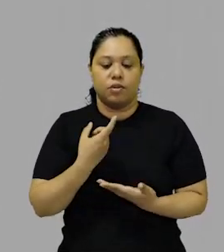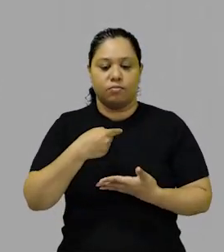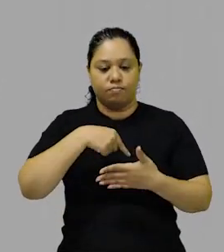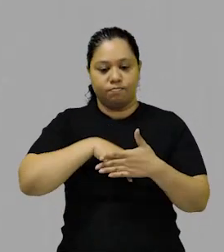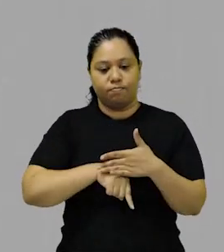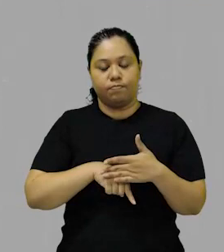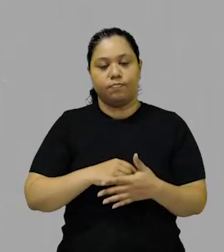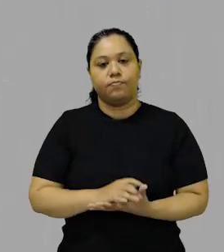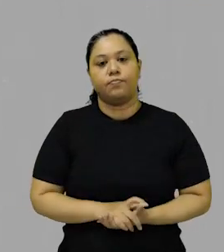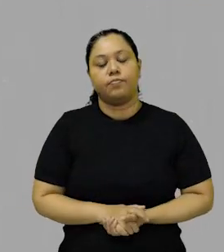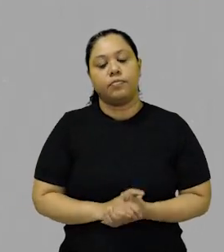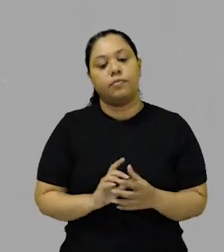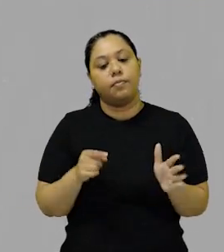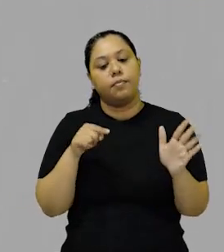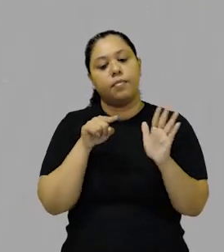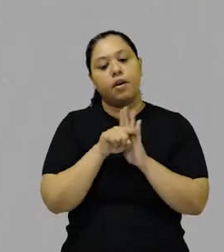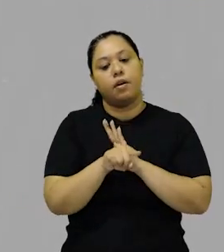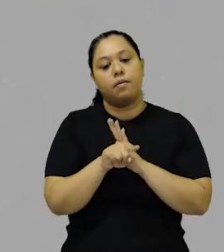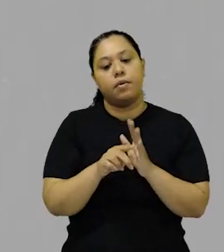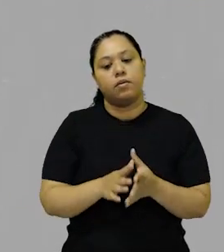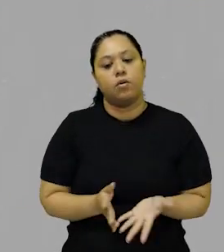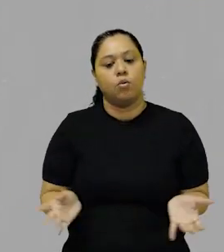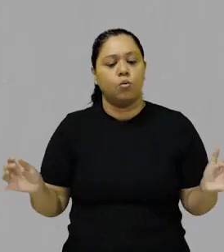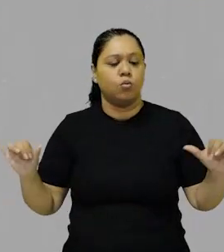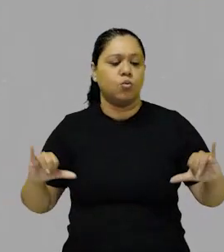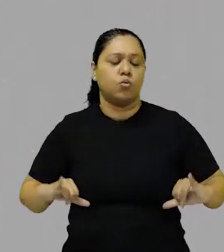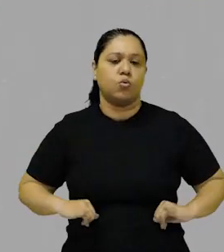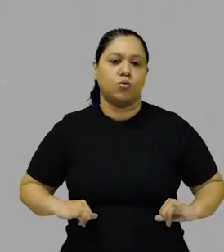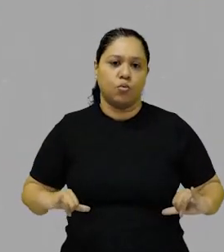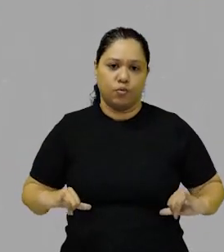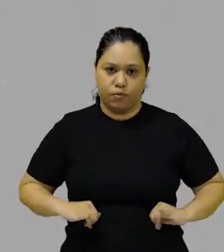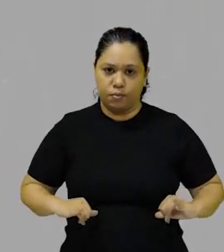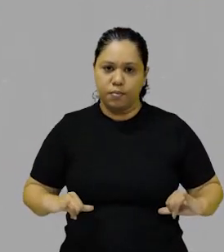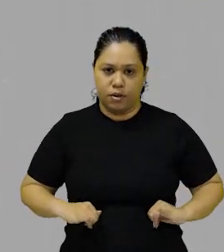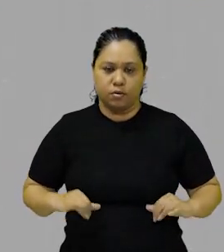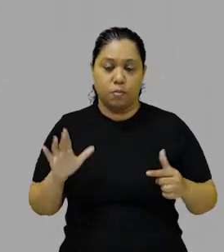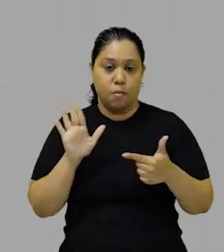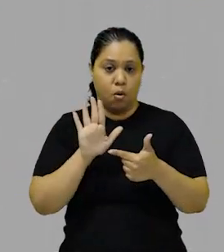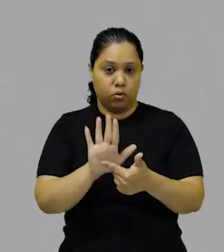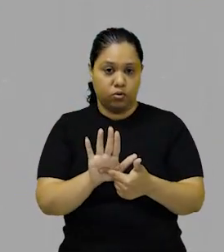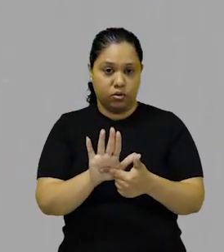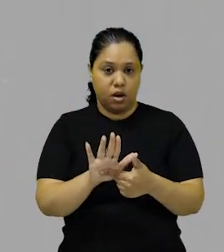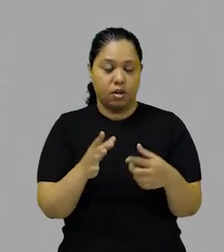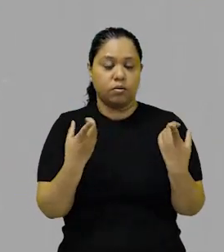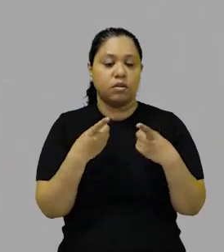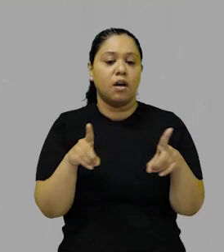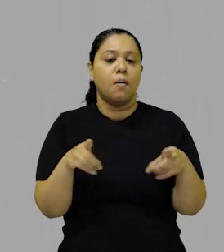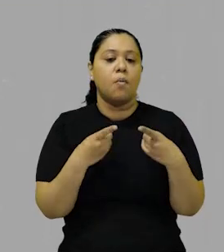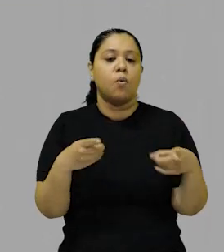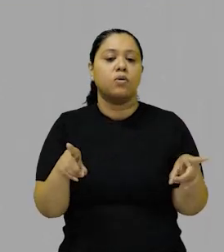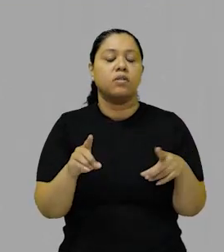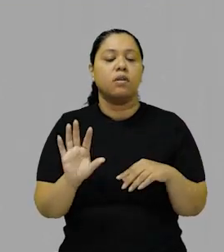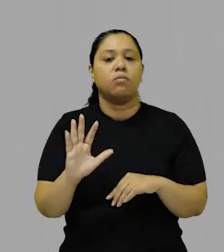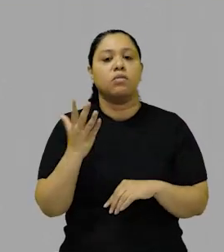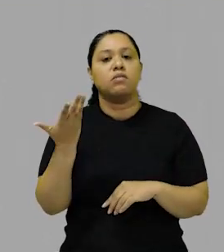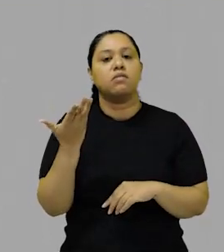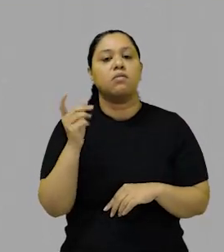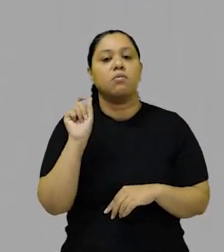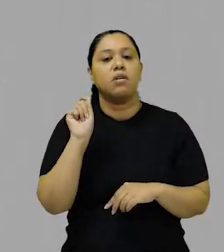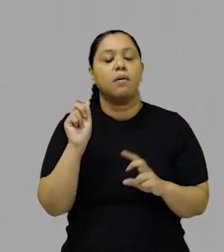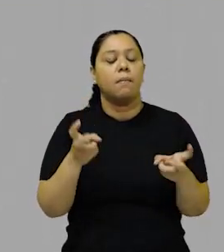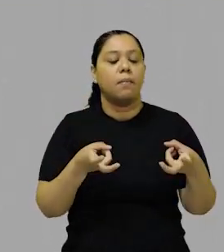Bom, então aqui ele pergunta, o sofrimento que foi retratado na canção foi causado pelo quê? Pede para que